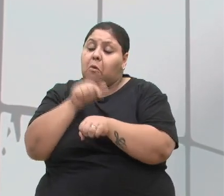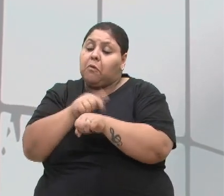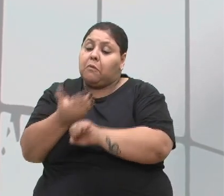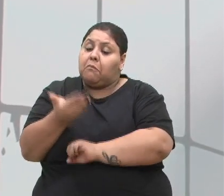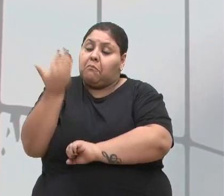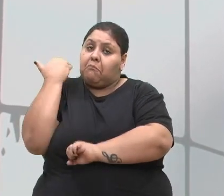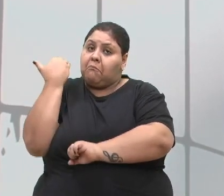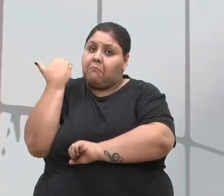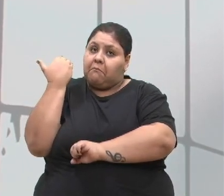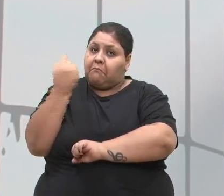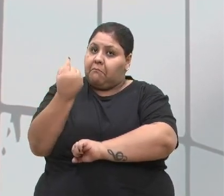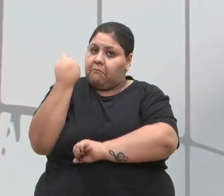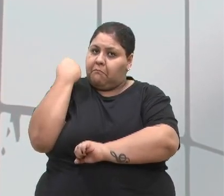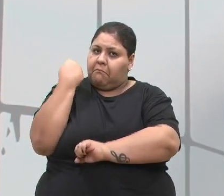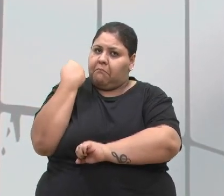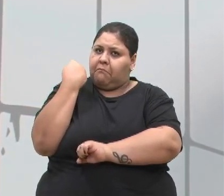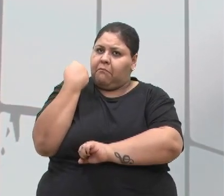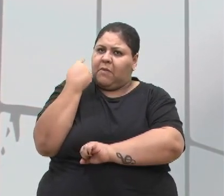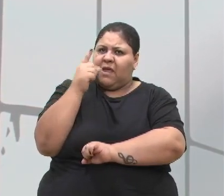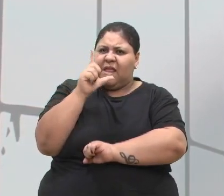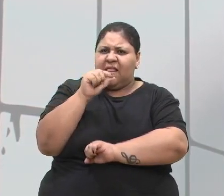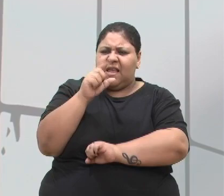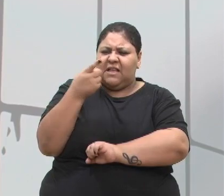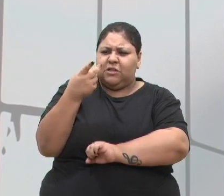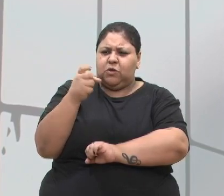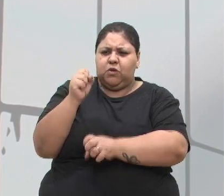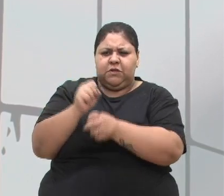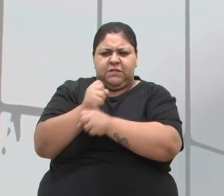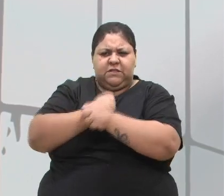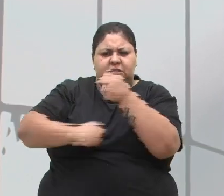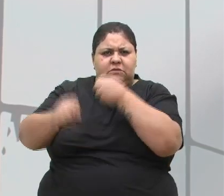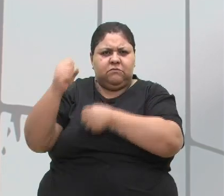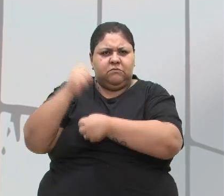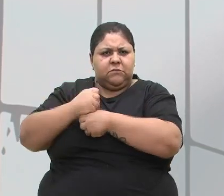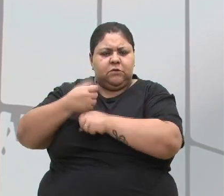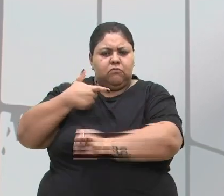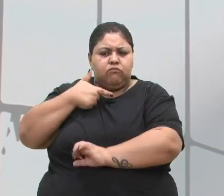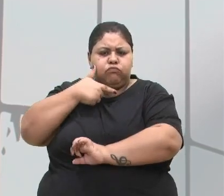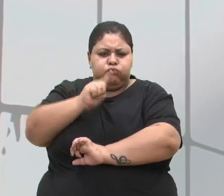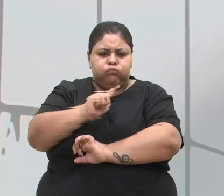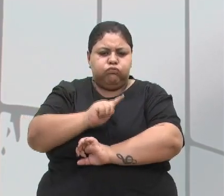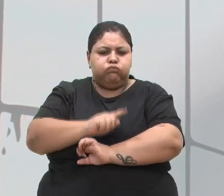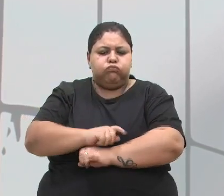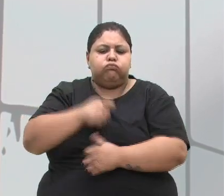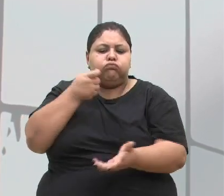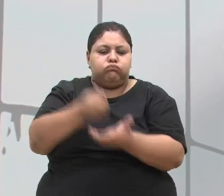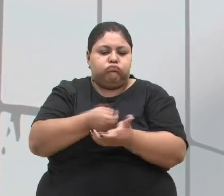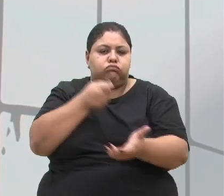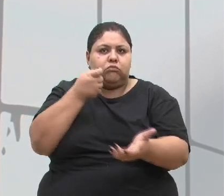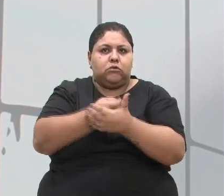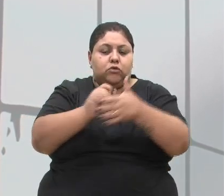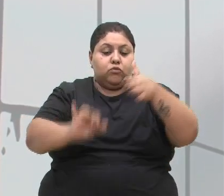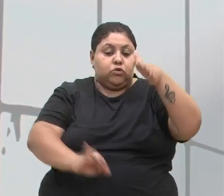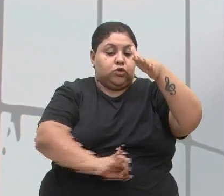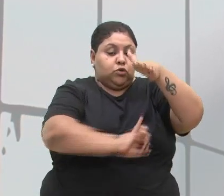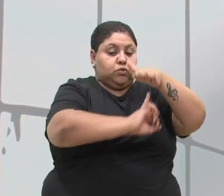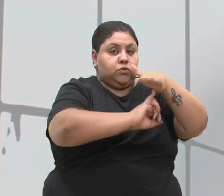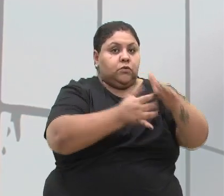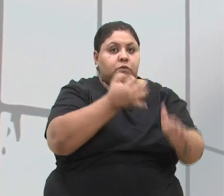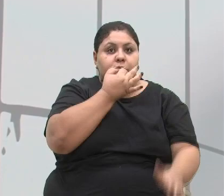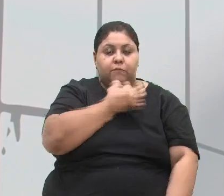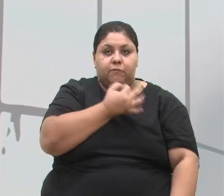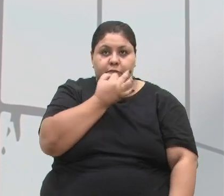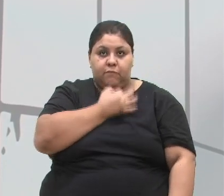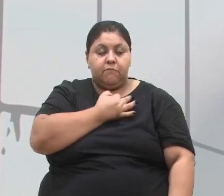atrás, 10, 12 anos aí, né, conseguimos, com muita luta, o Instituto Federal para Caxias. O